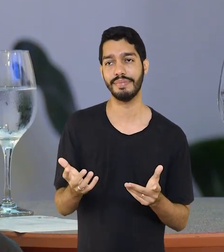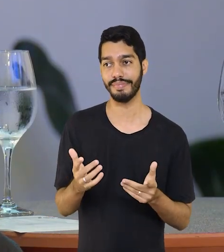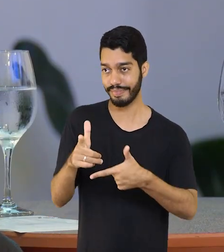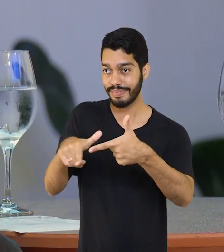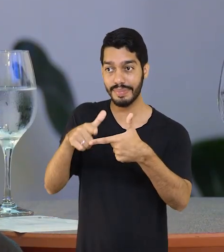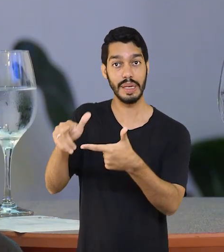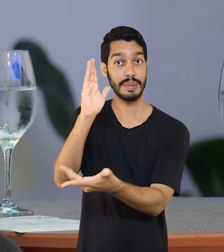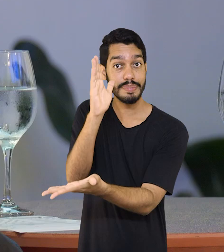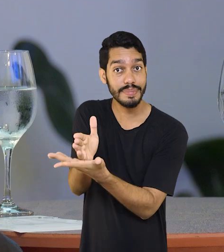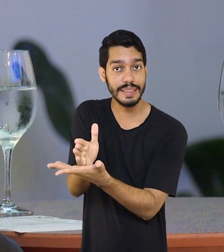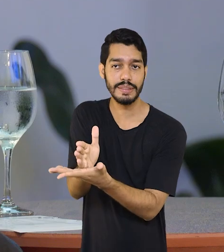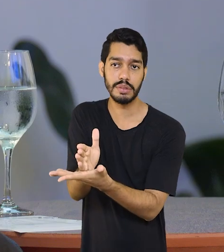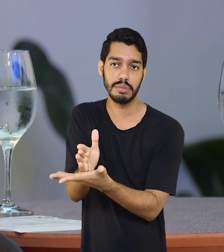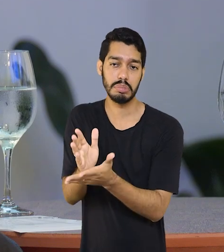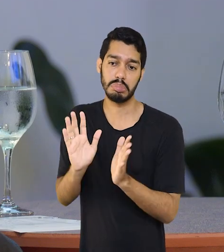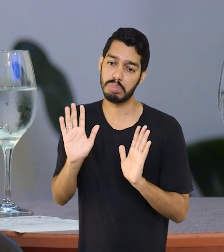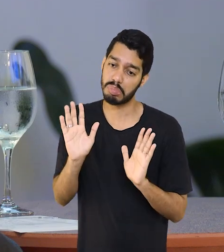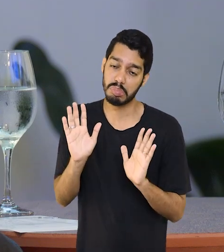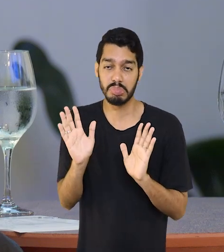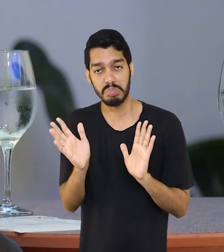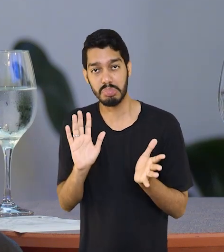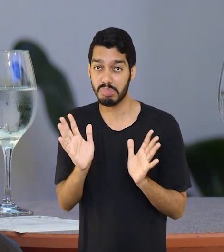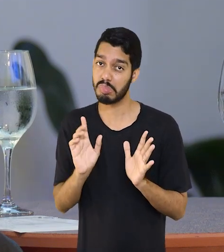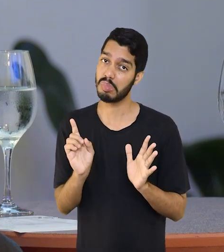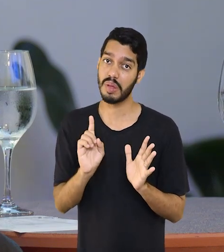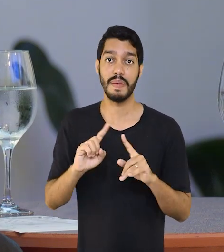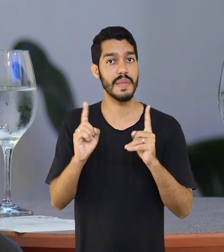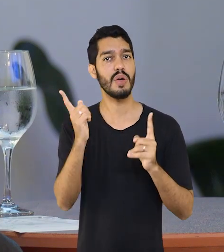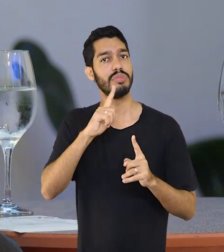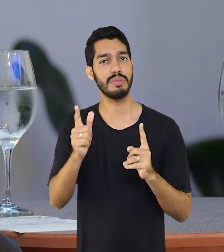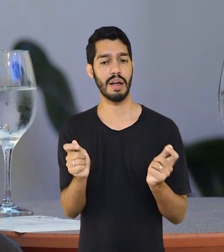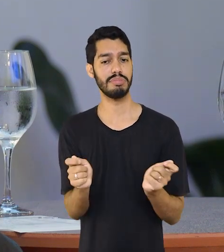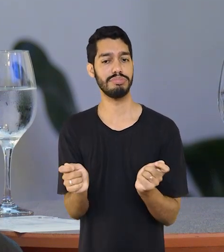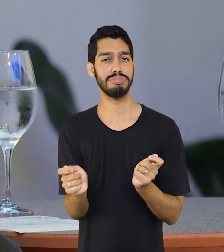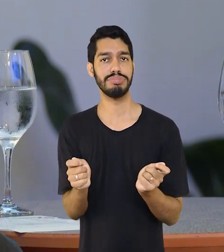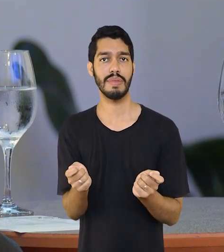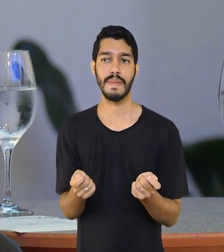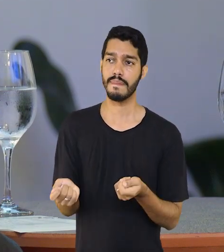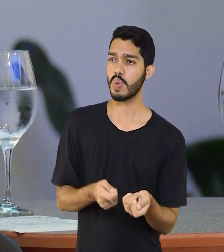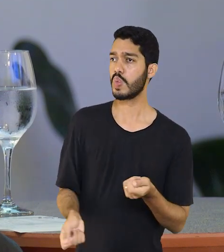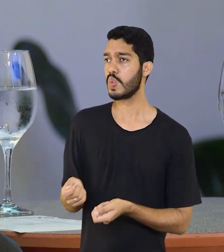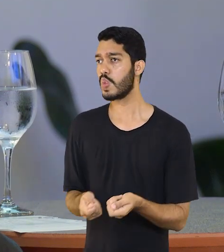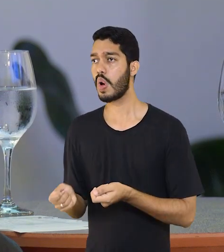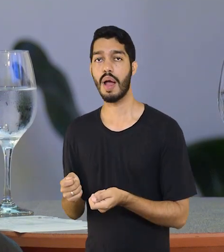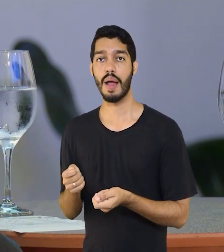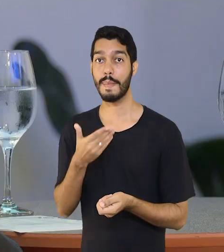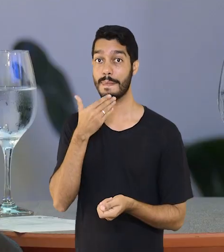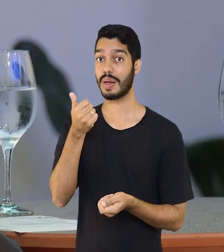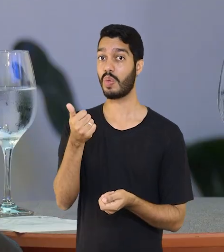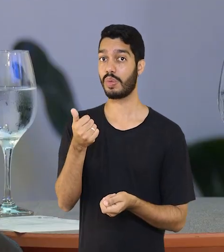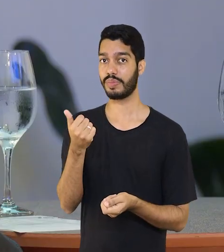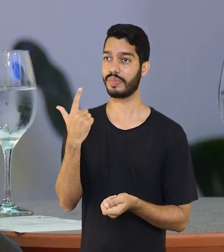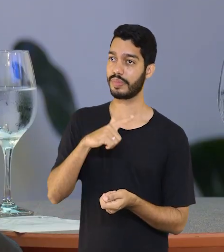problema. Pode, talvez, conseguir administrar melhor, reduzir os danos que a